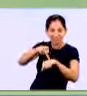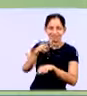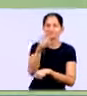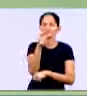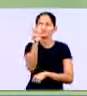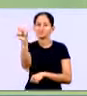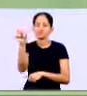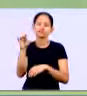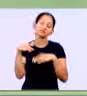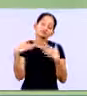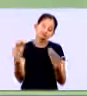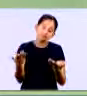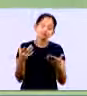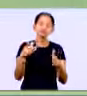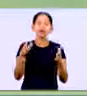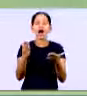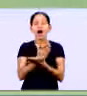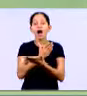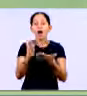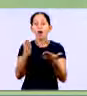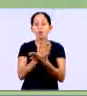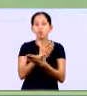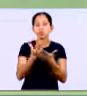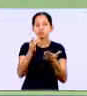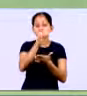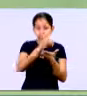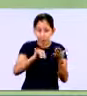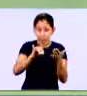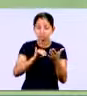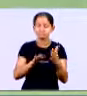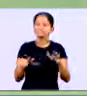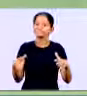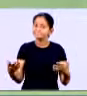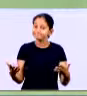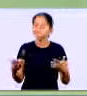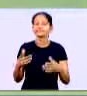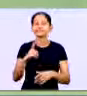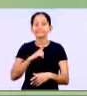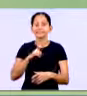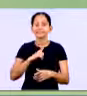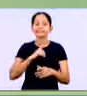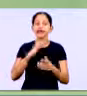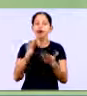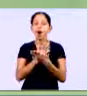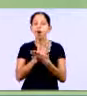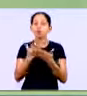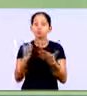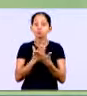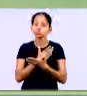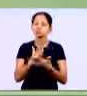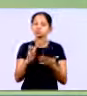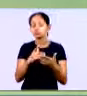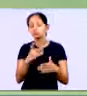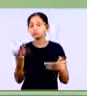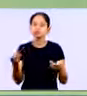não restituíveis, tem alguns impostos, se for para compra de máquinas e equipamentos, eles são restituíveis depois, certo? Sobre a compra. Então você vai chegar ao valor final